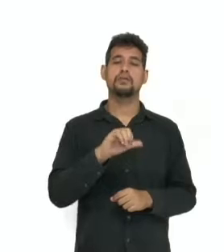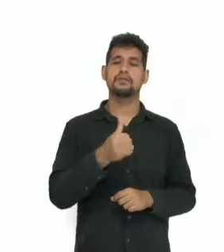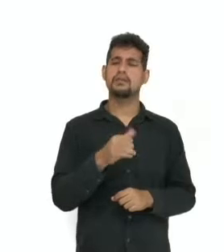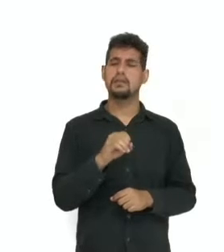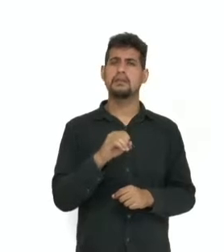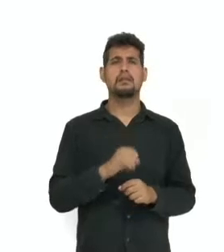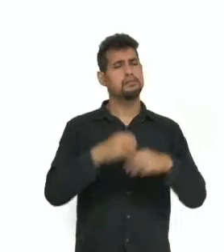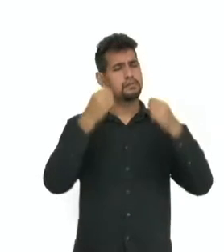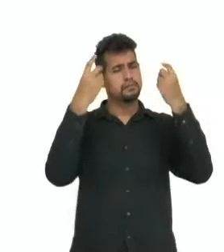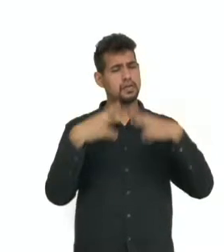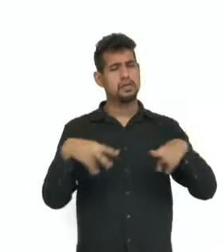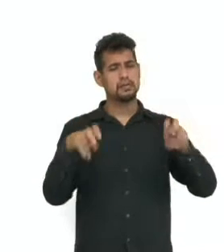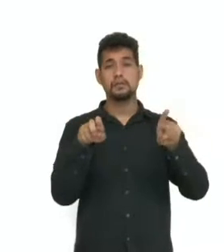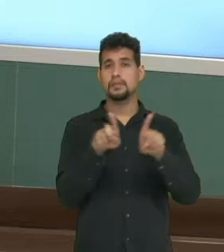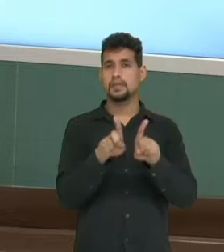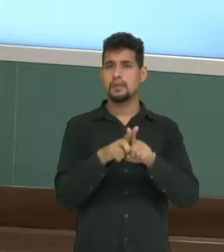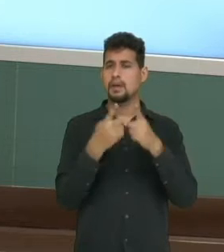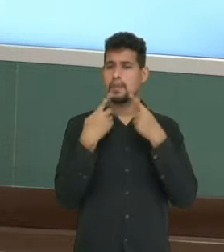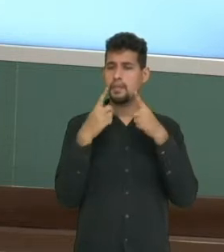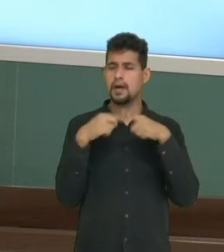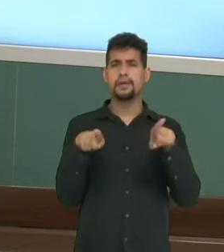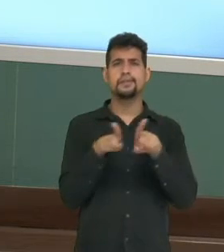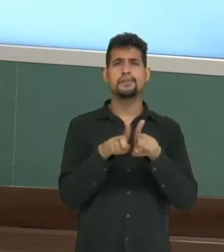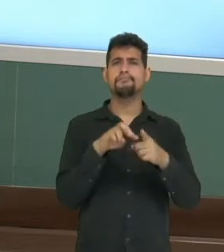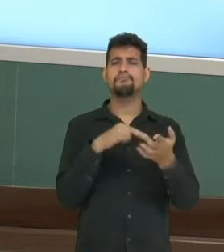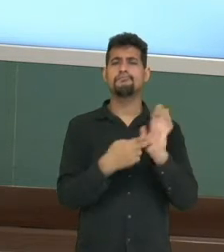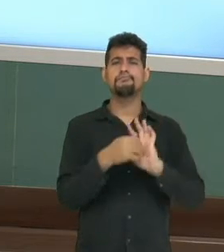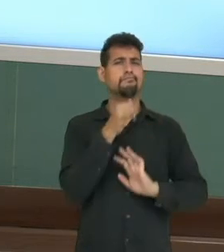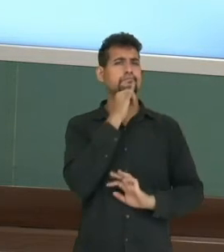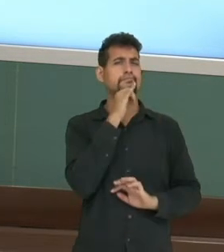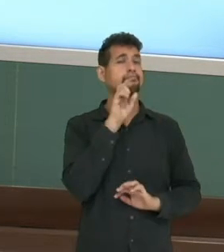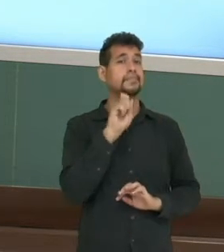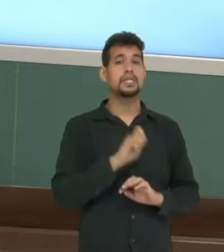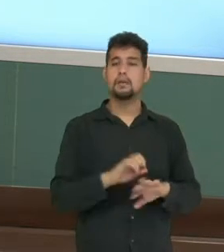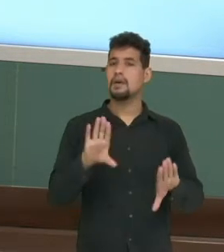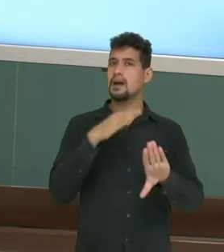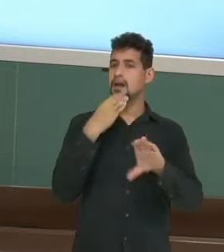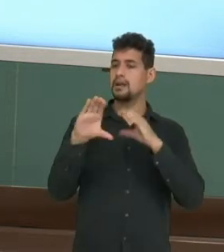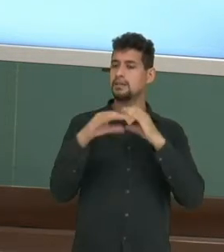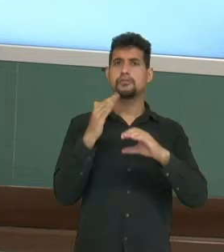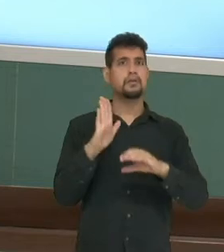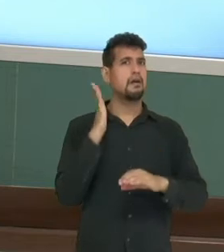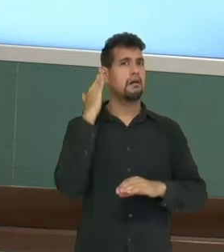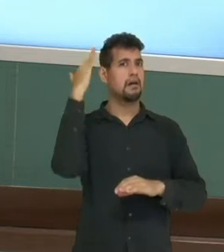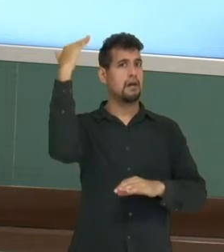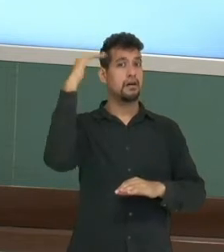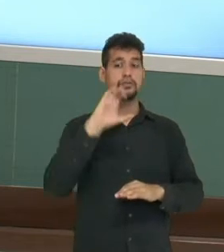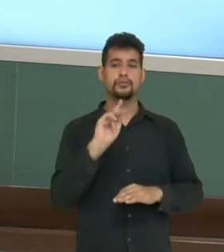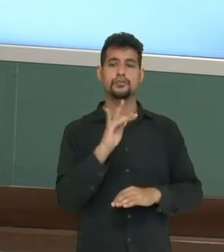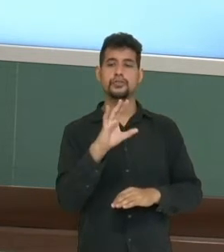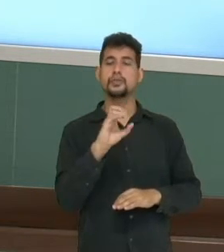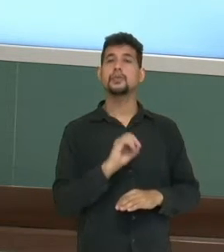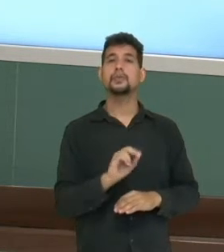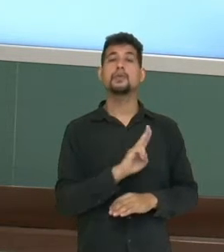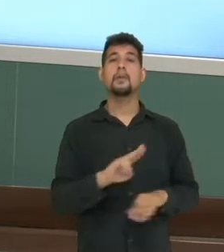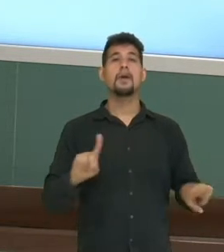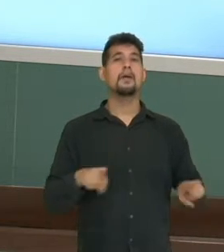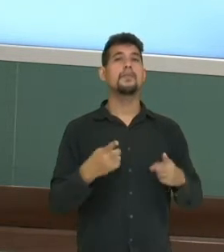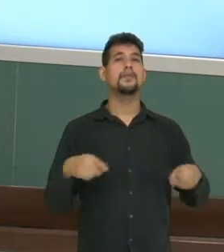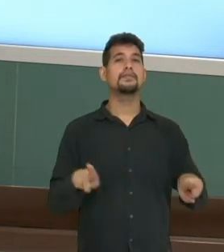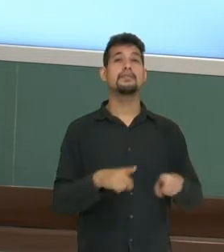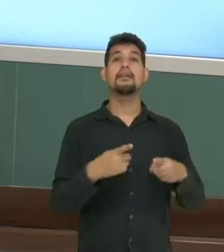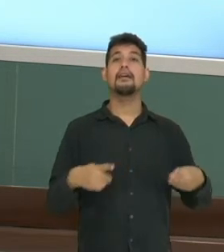esses dribles à ditadura, um dos exemplos está numa das canções mais conhecidas do Chico Buarque, a música